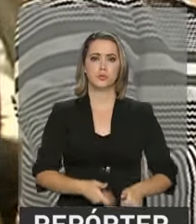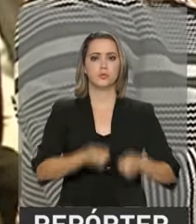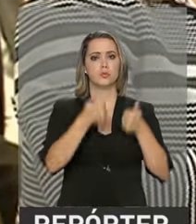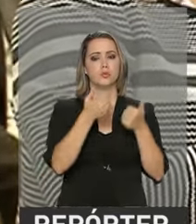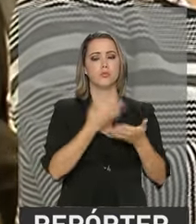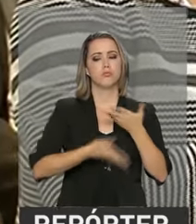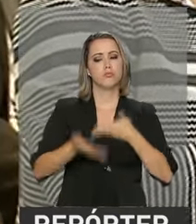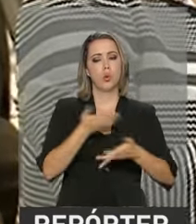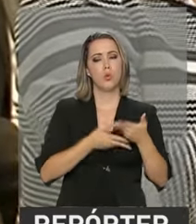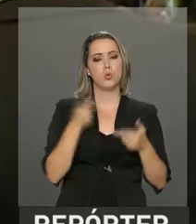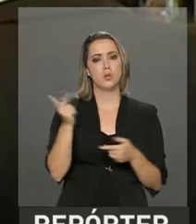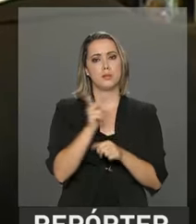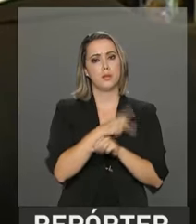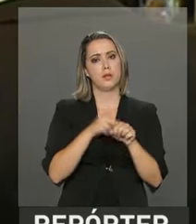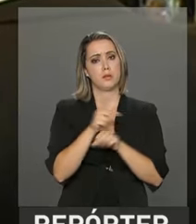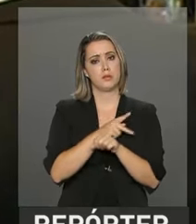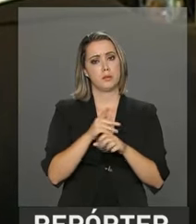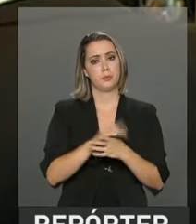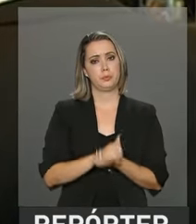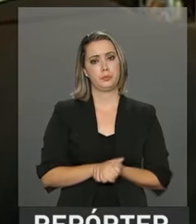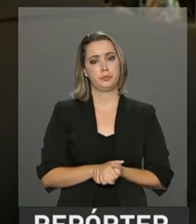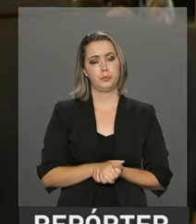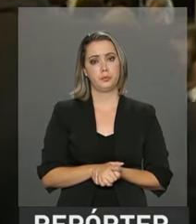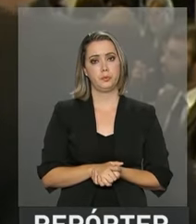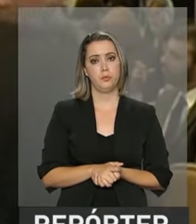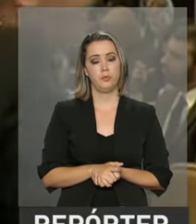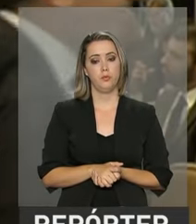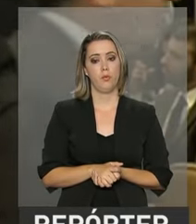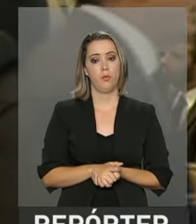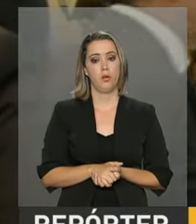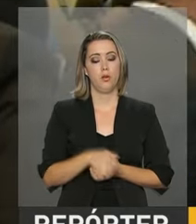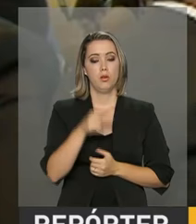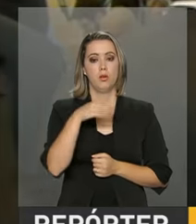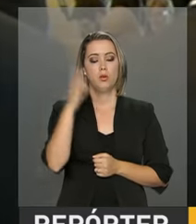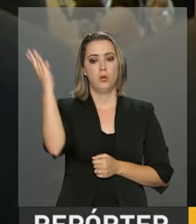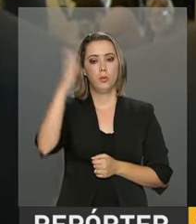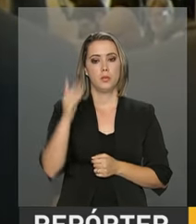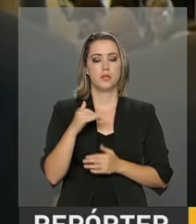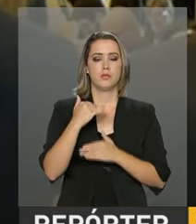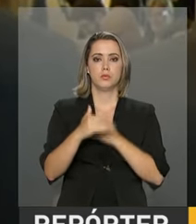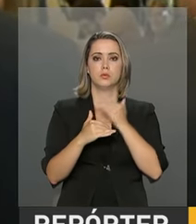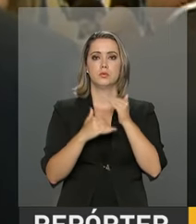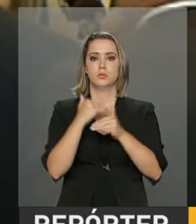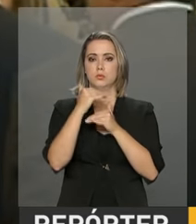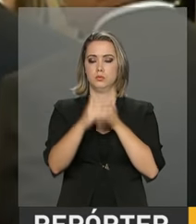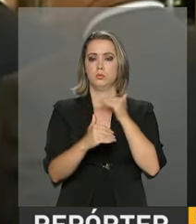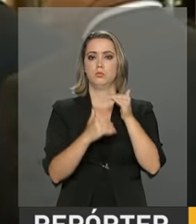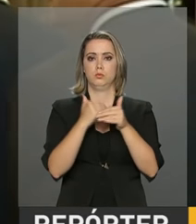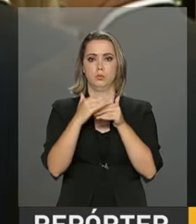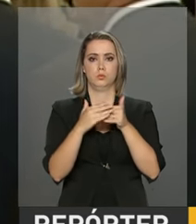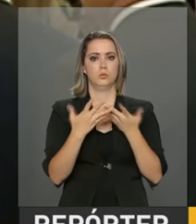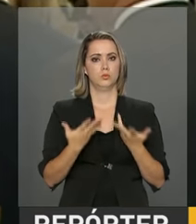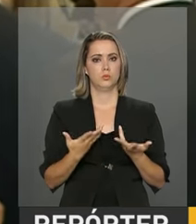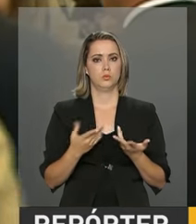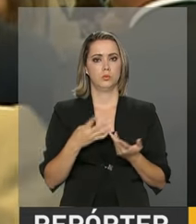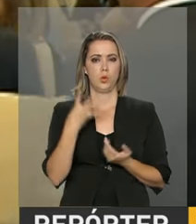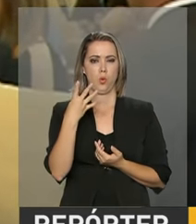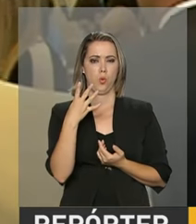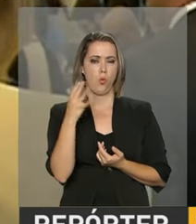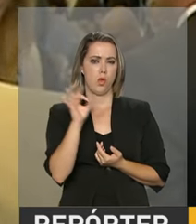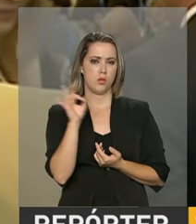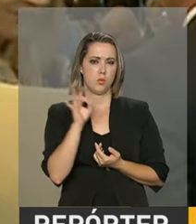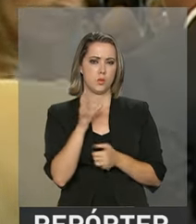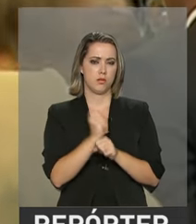negócios entre as duas nações na hora em que o brasil crescer voltar a crescer 30 anos vai ocorrer 4%